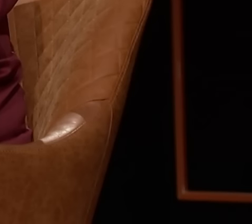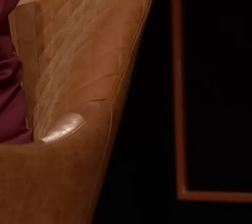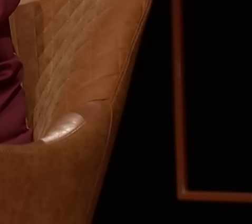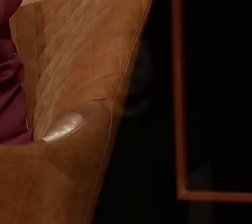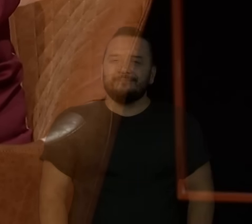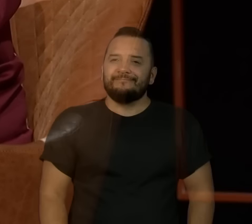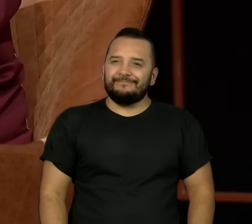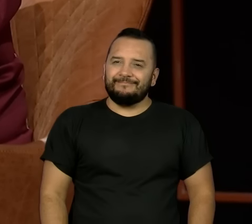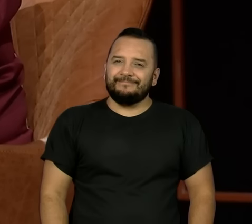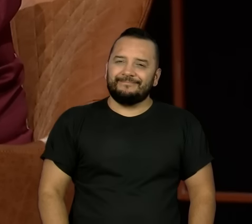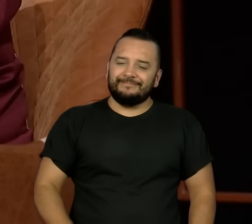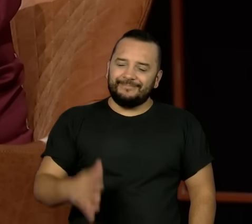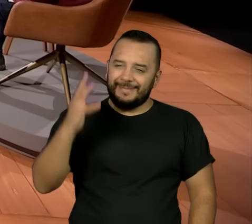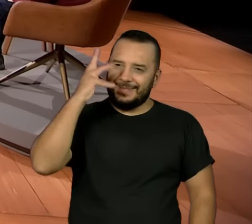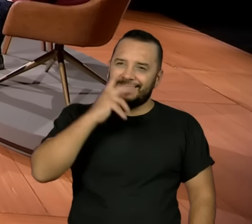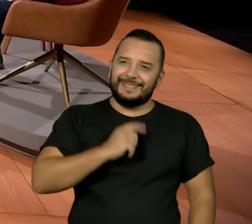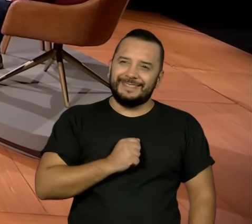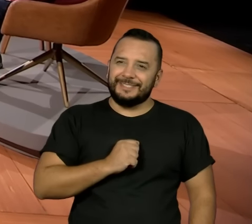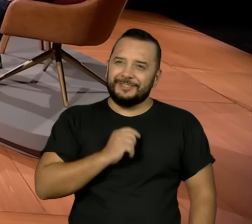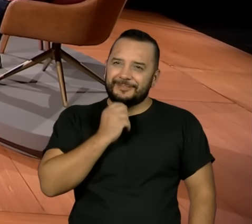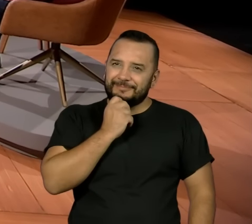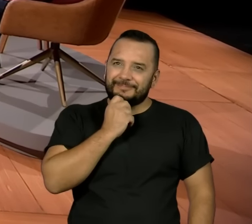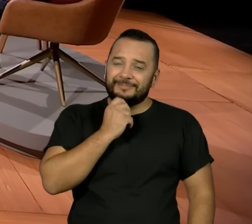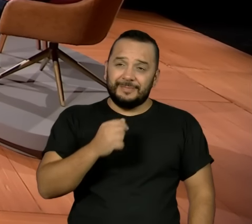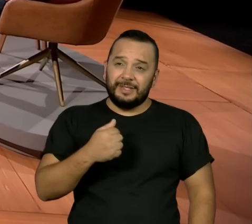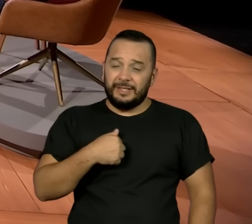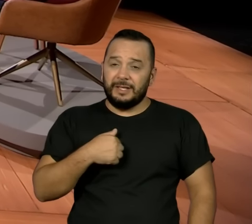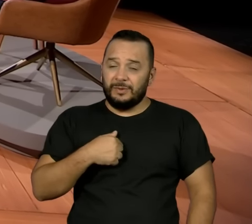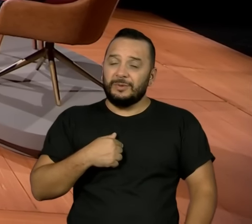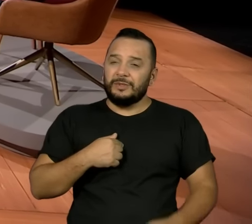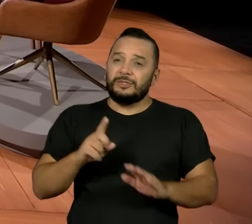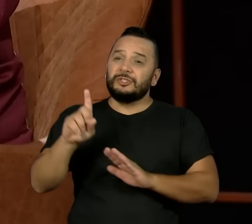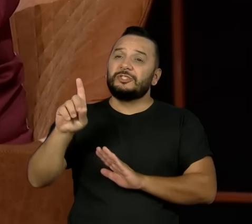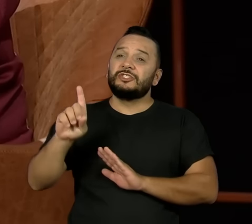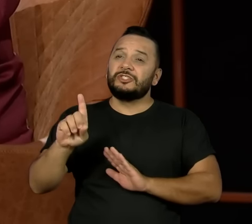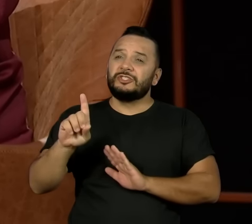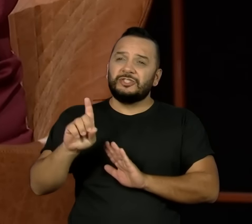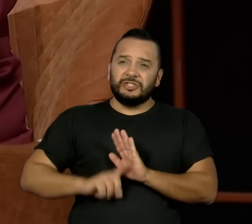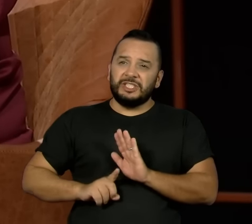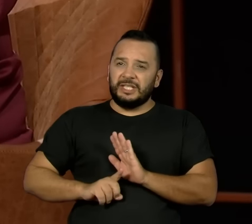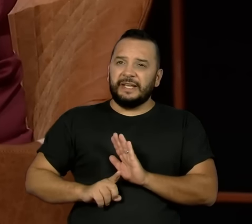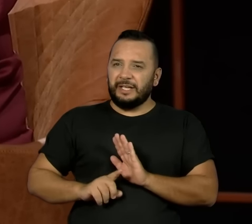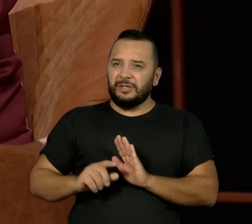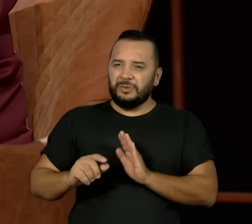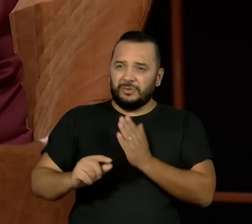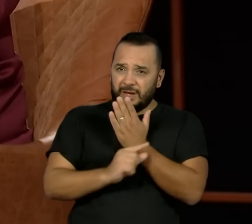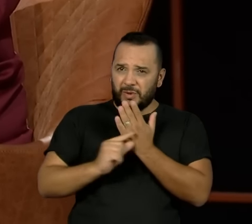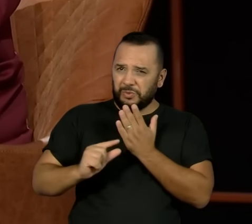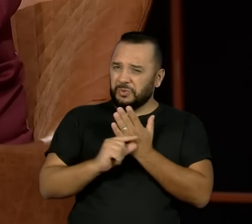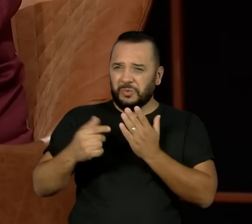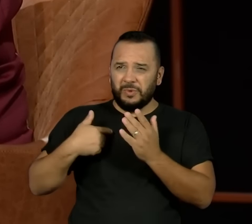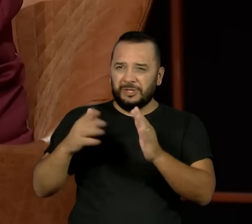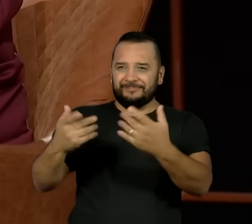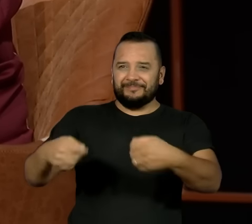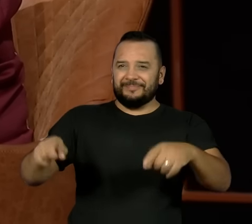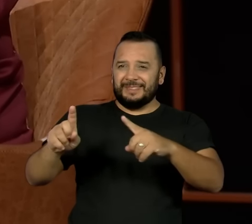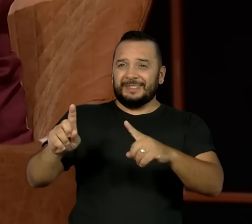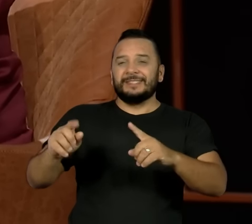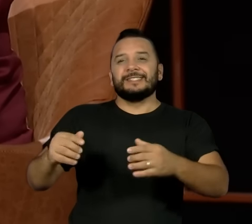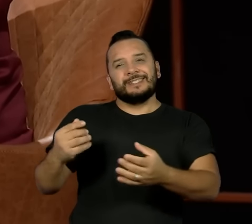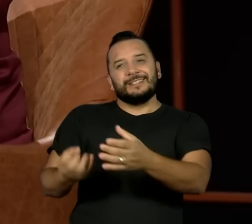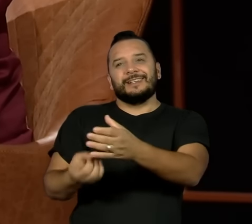Lindo. Você sabe, eu abro mão de direito autoral para qualquer montagem teatral. O teatro eu acho fantástico.